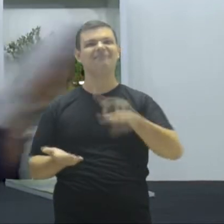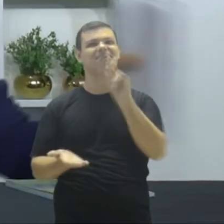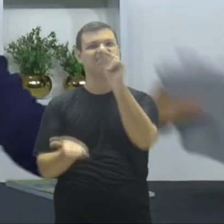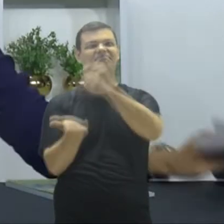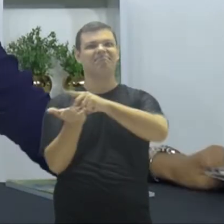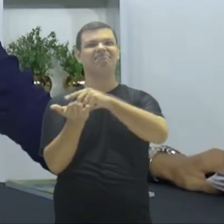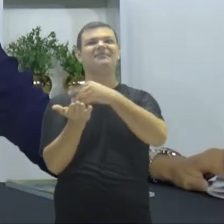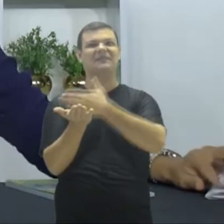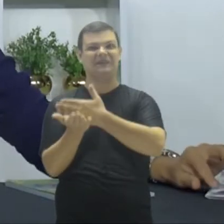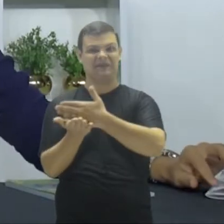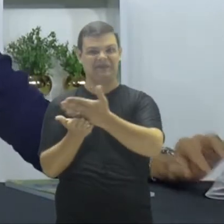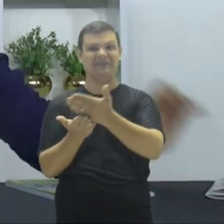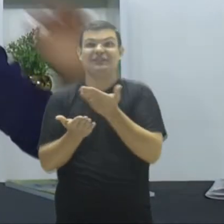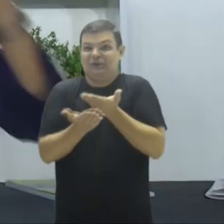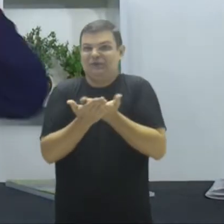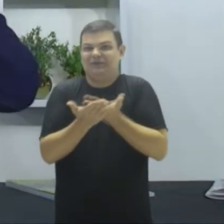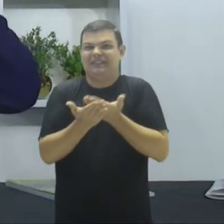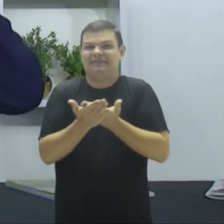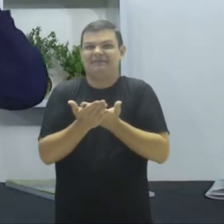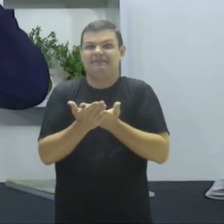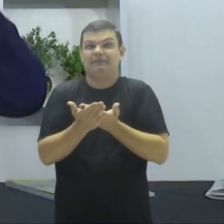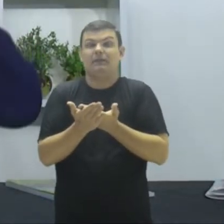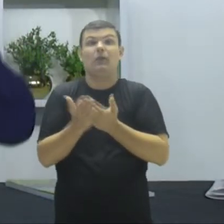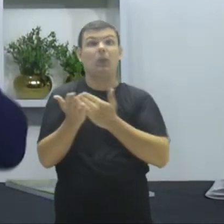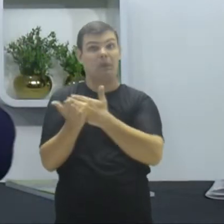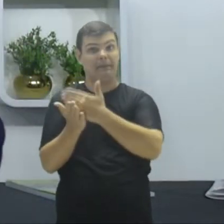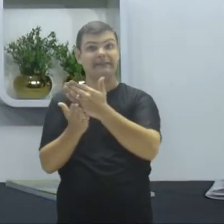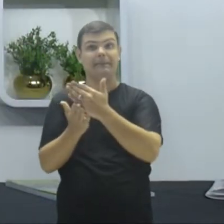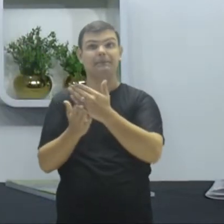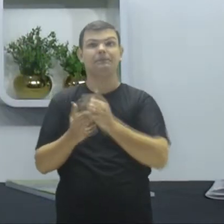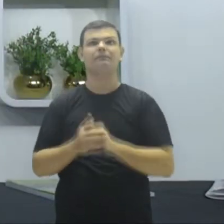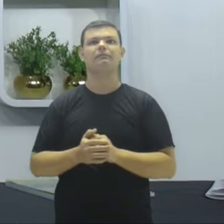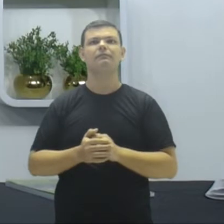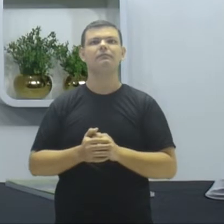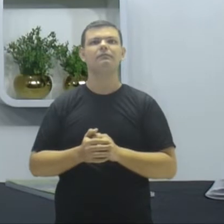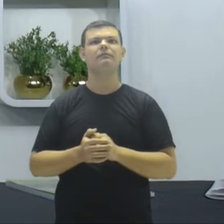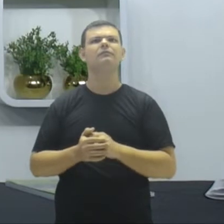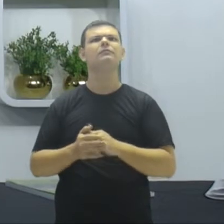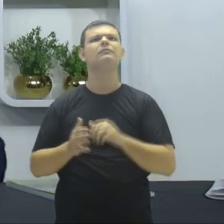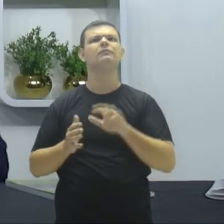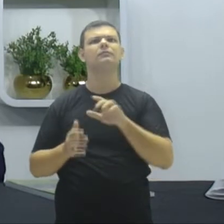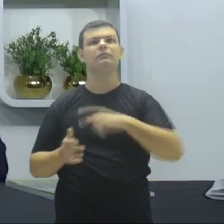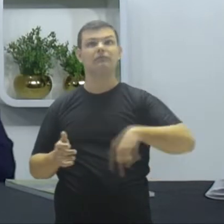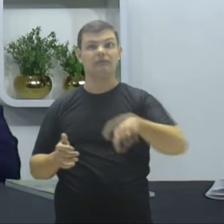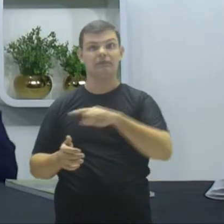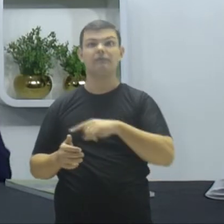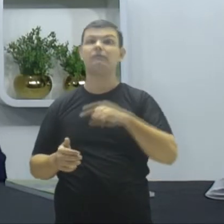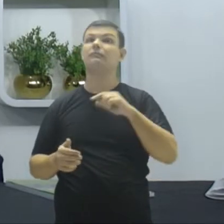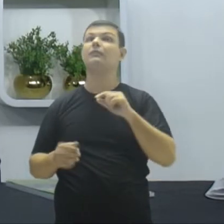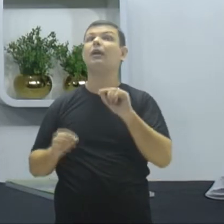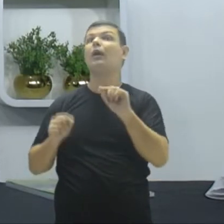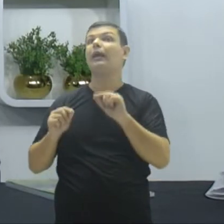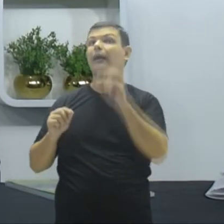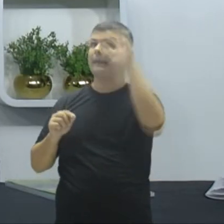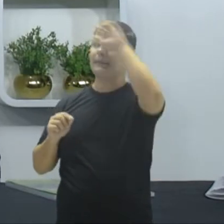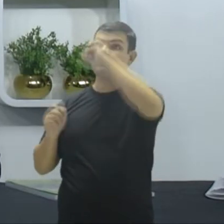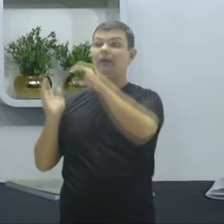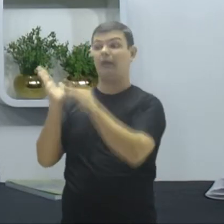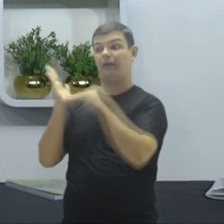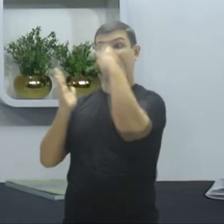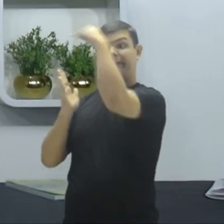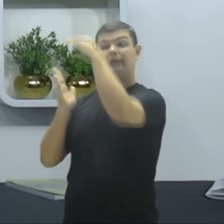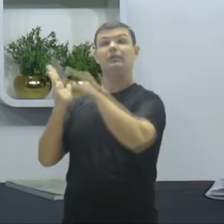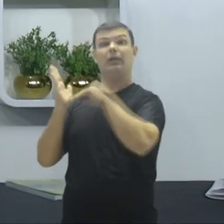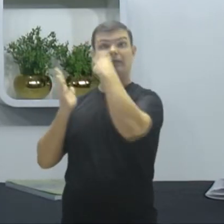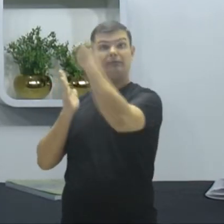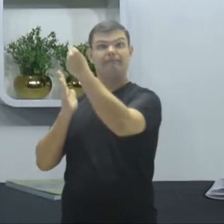realmente para a nossa rotina. Vamos começar a nossa aula. A atividade de rotina que nós vamos ver hoje é o calendário.